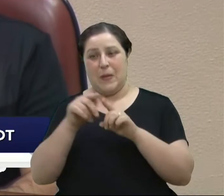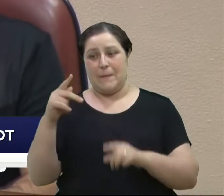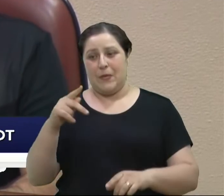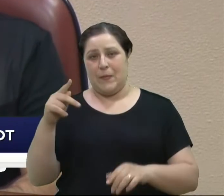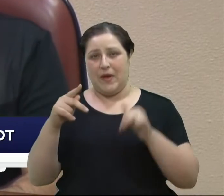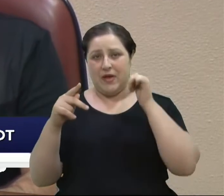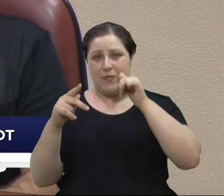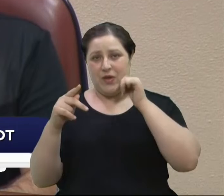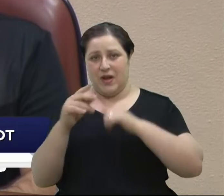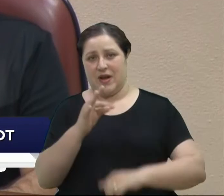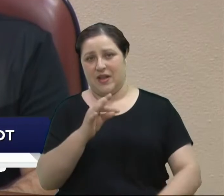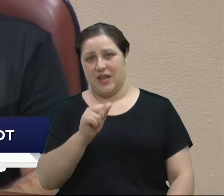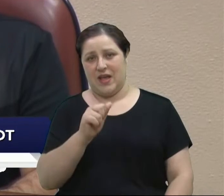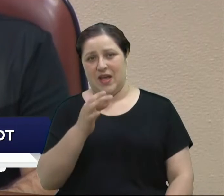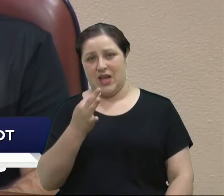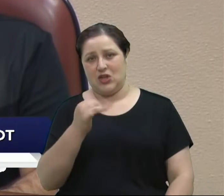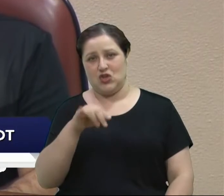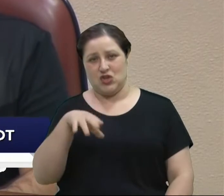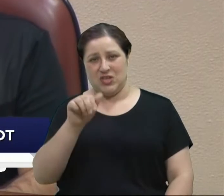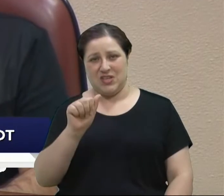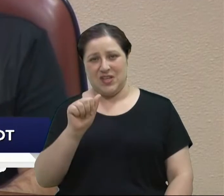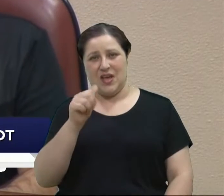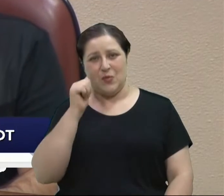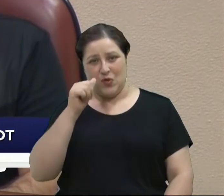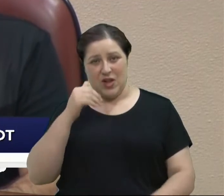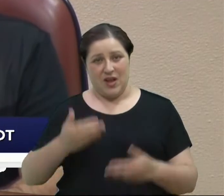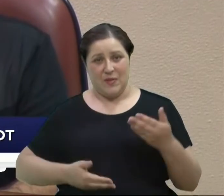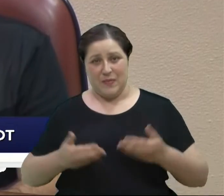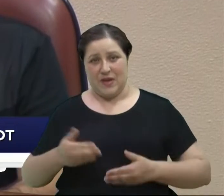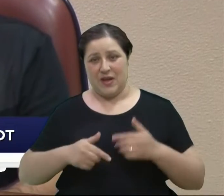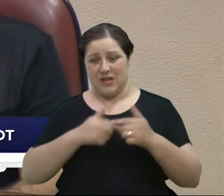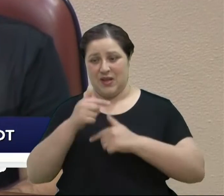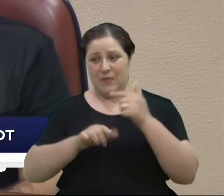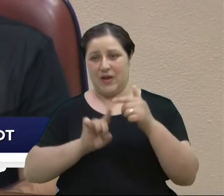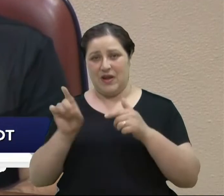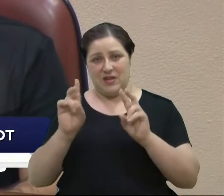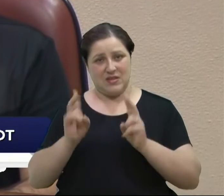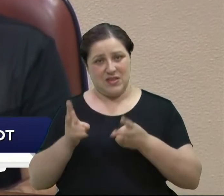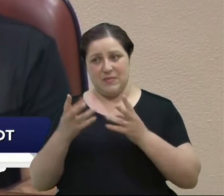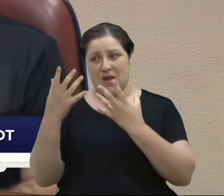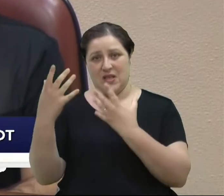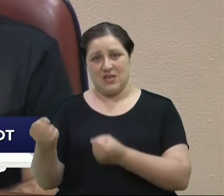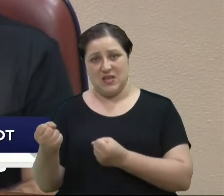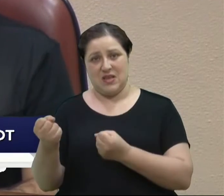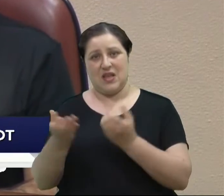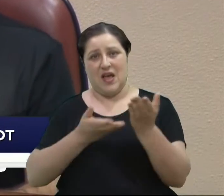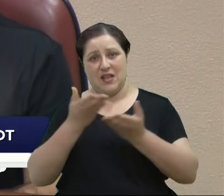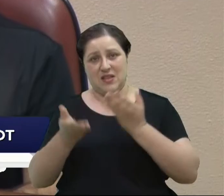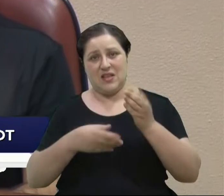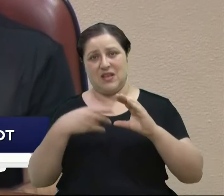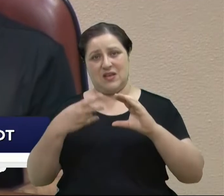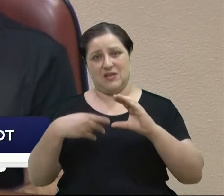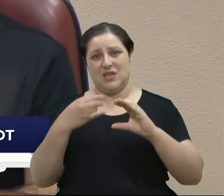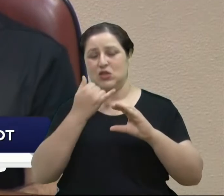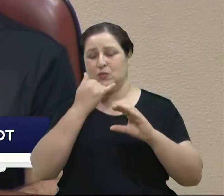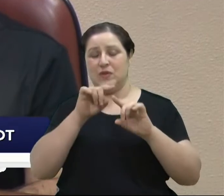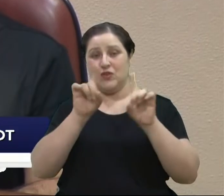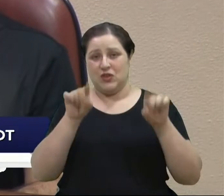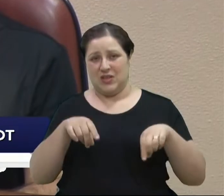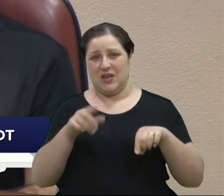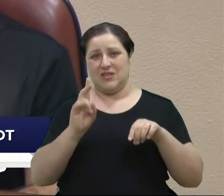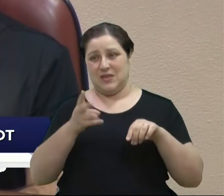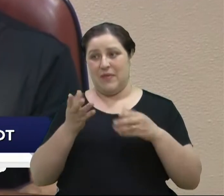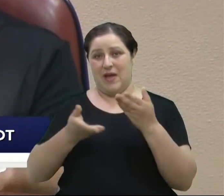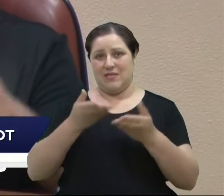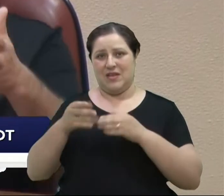Tatiana, que também é uma servidora que está sempre à disposição para atender a Câmara de Vereadores. Então, faço esse agradecimento, que